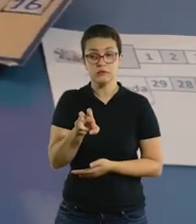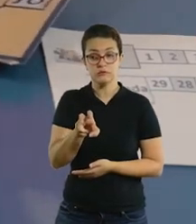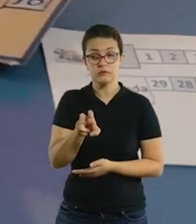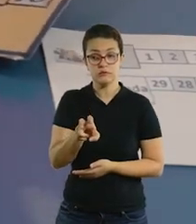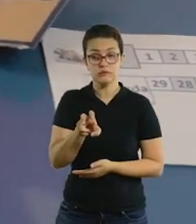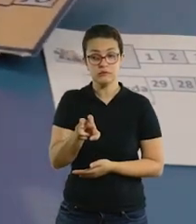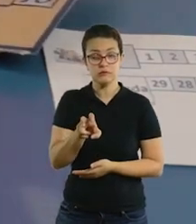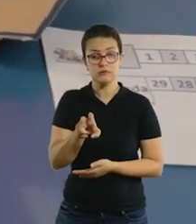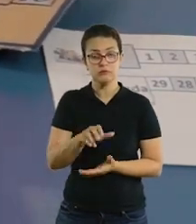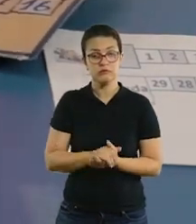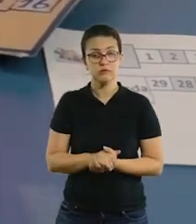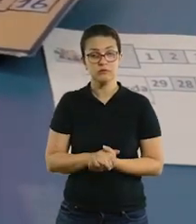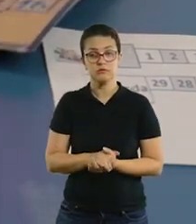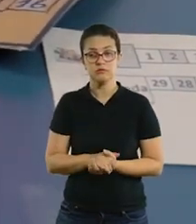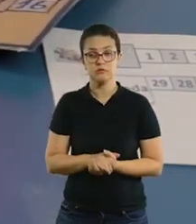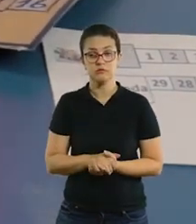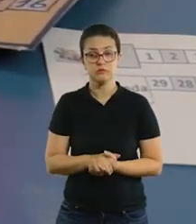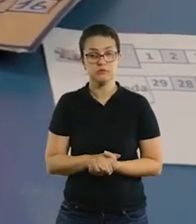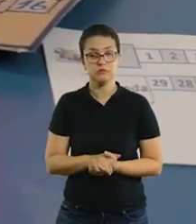ela vai